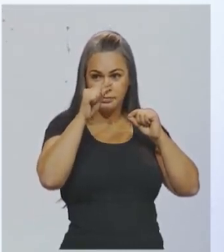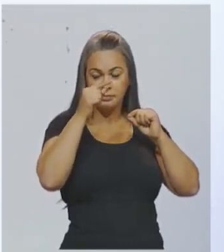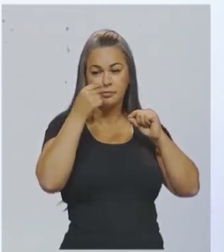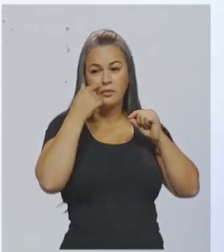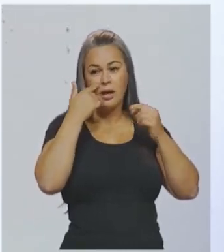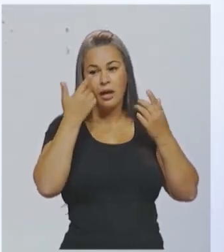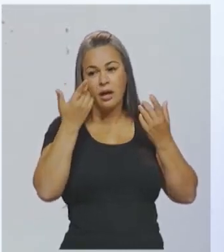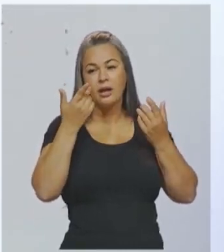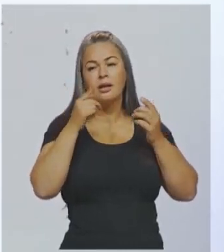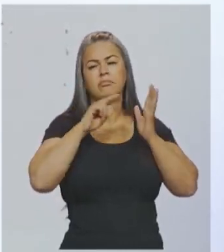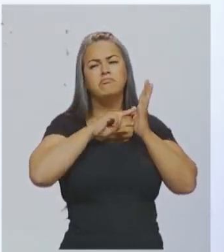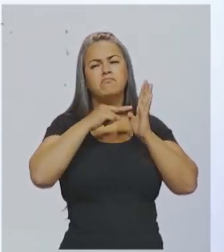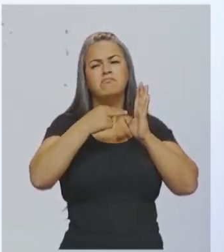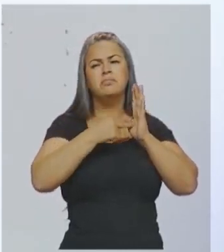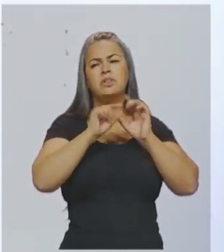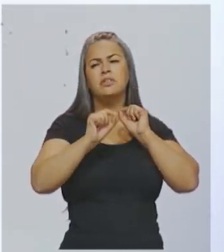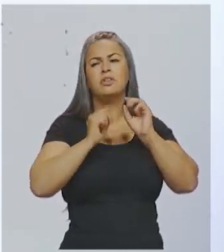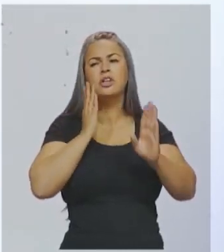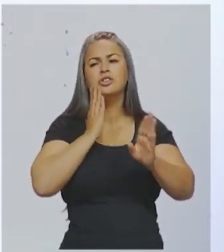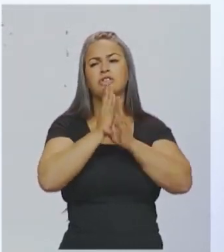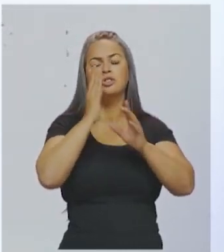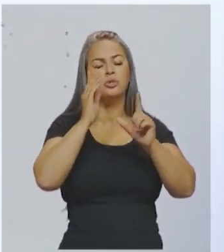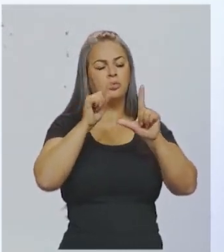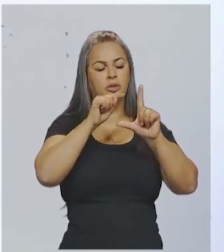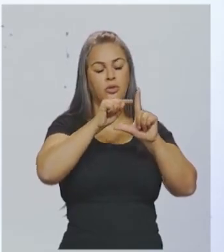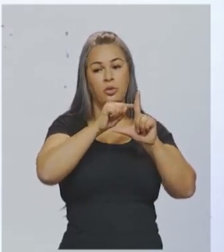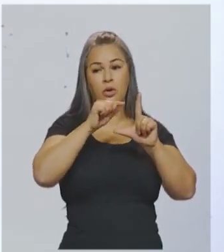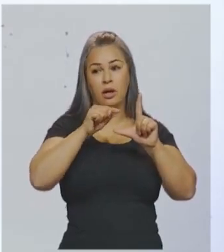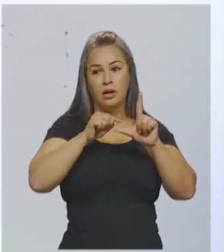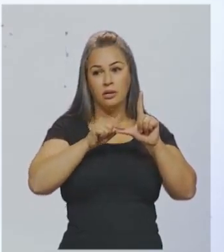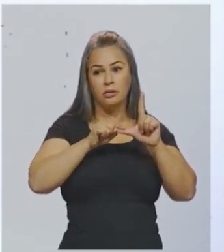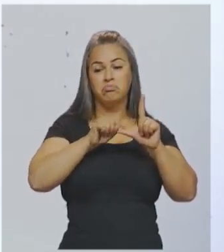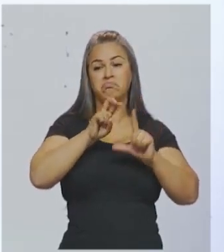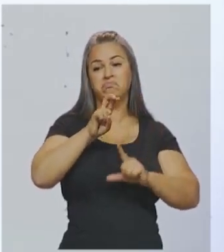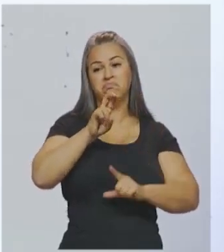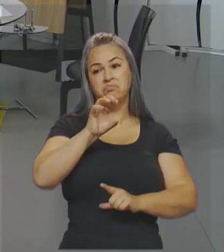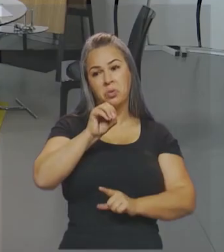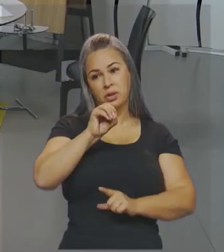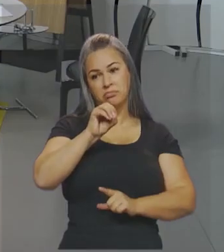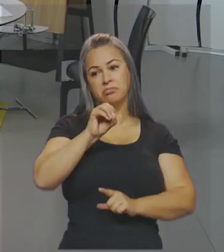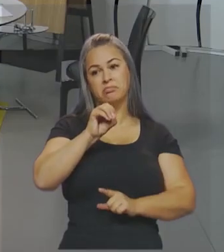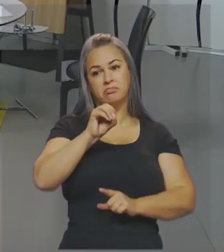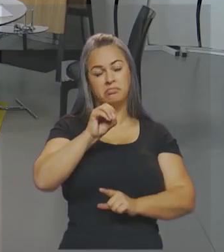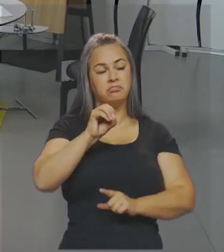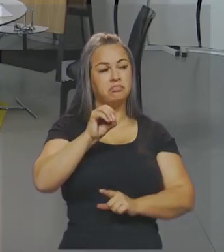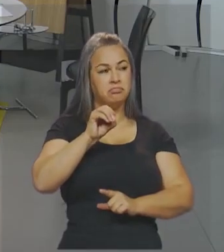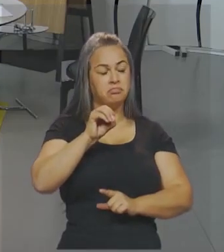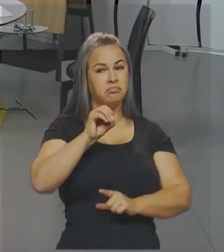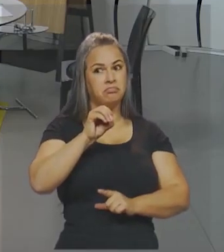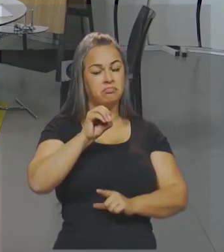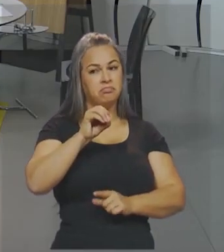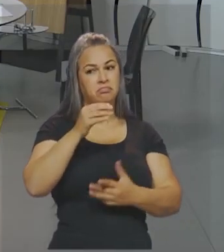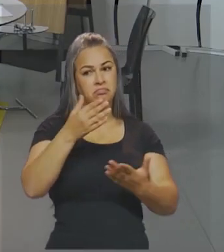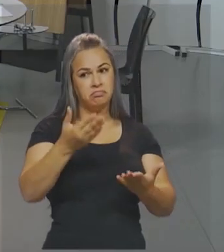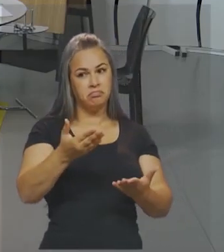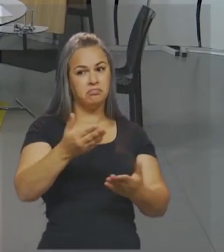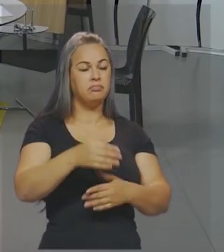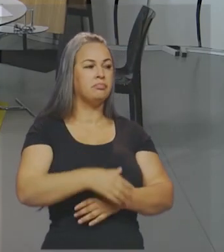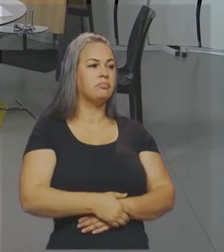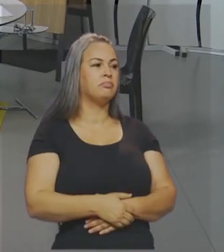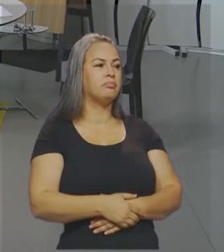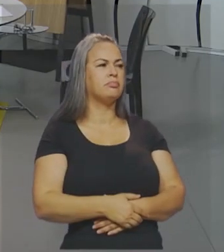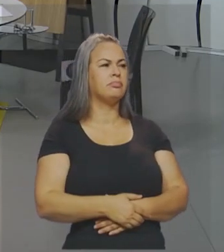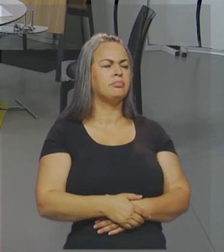Então, significa que eu tenho um ângulo com abertura de 50 graus, tá?